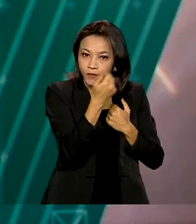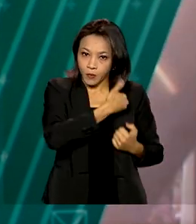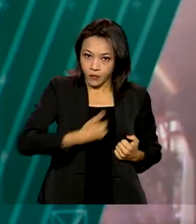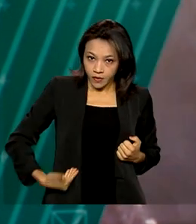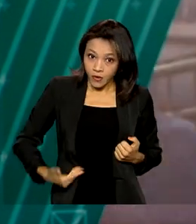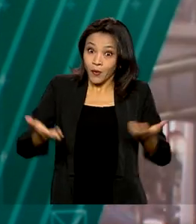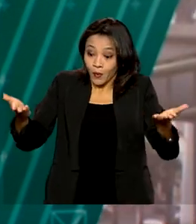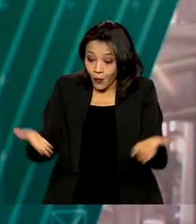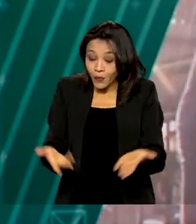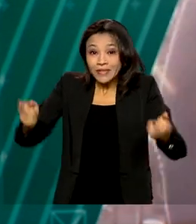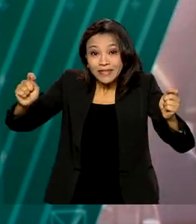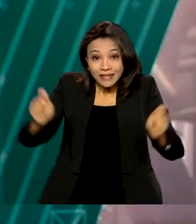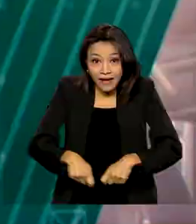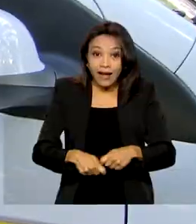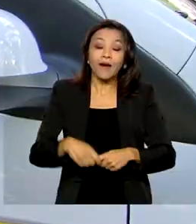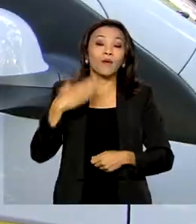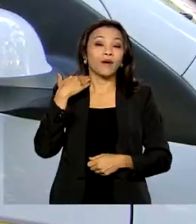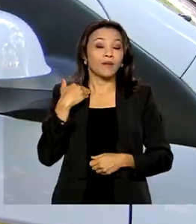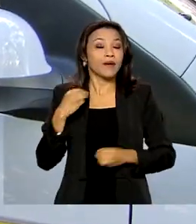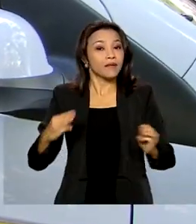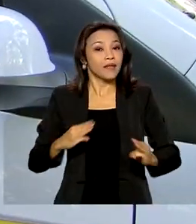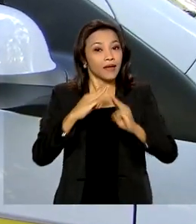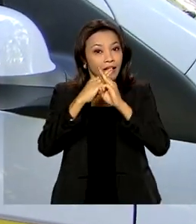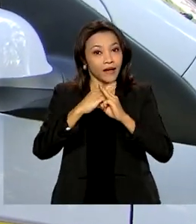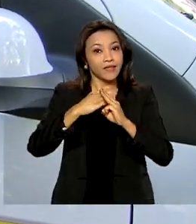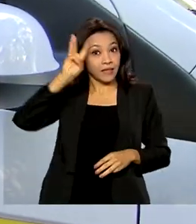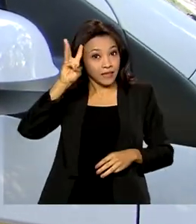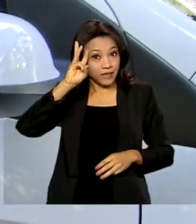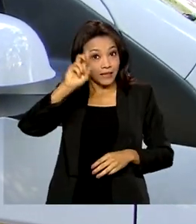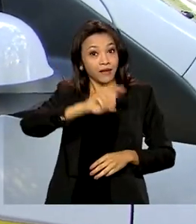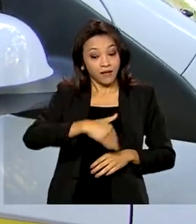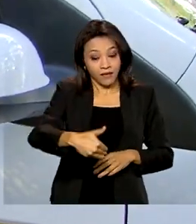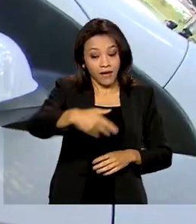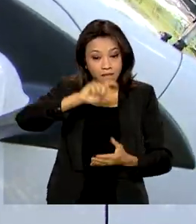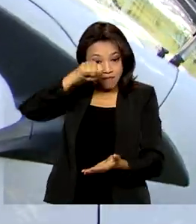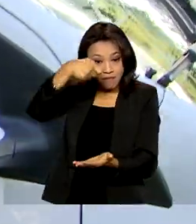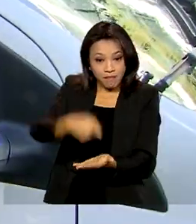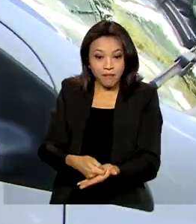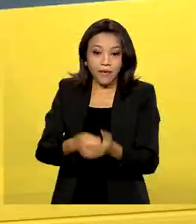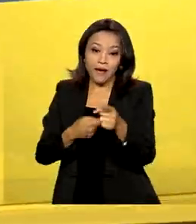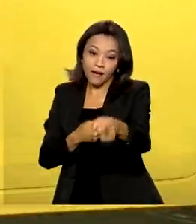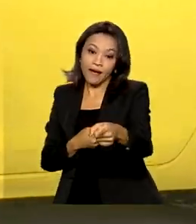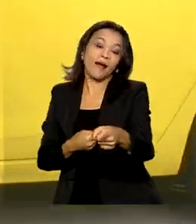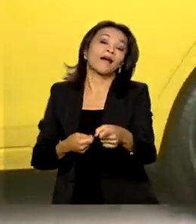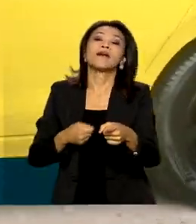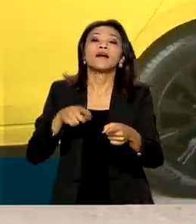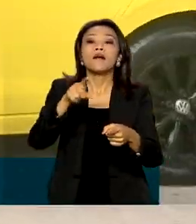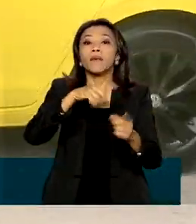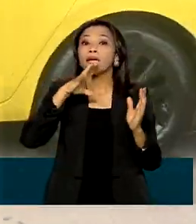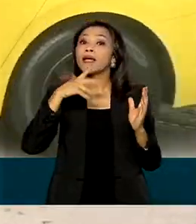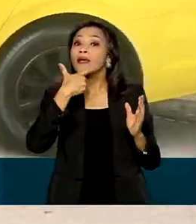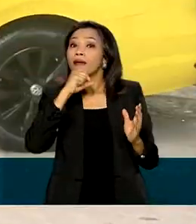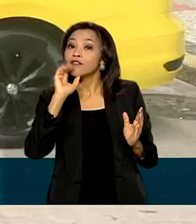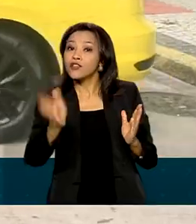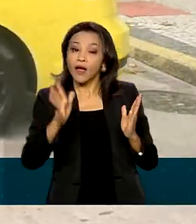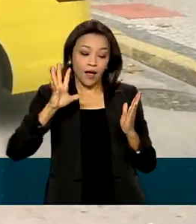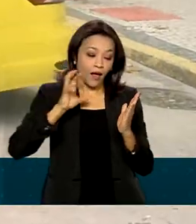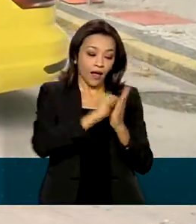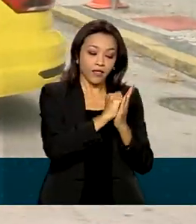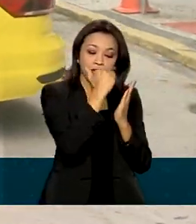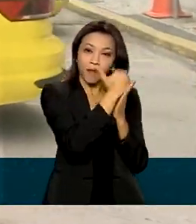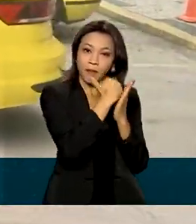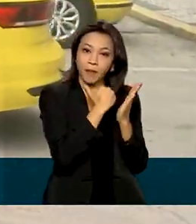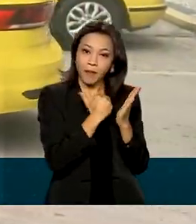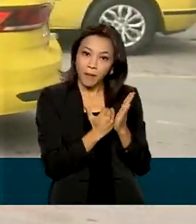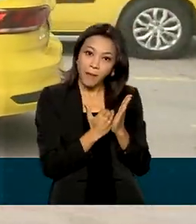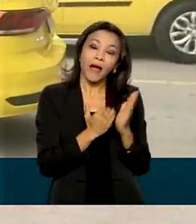uma nova chance a Caixa vai pagar nesta terça-feira a repescagem para os que foram cadastrados pelas